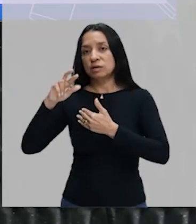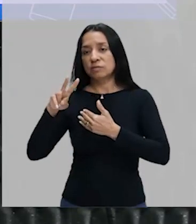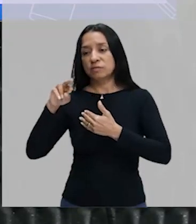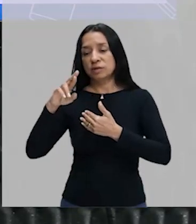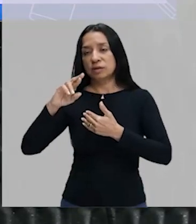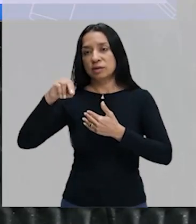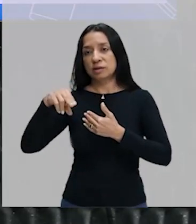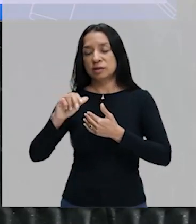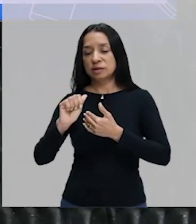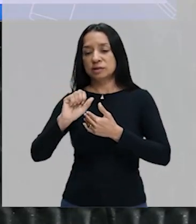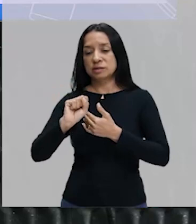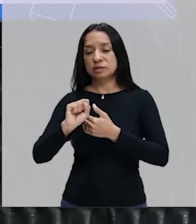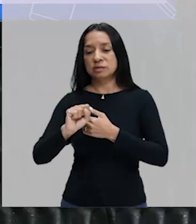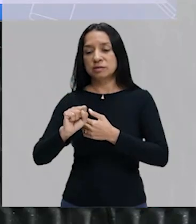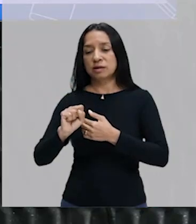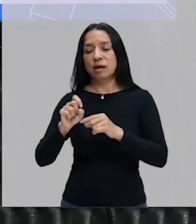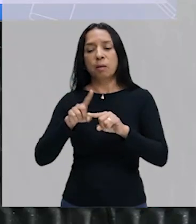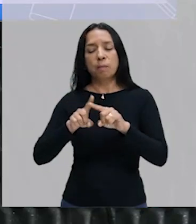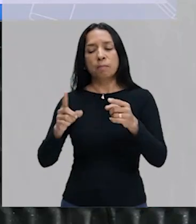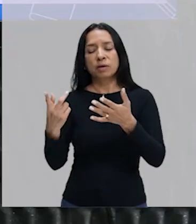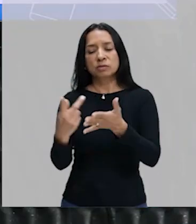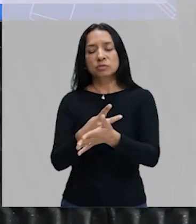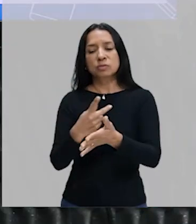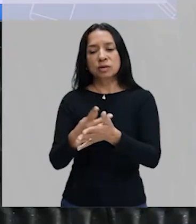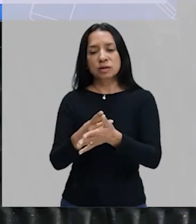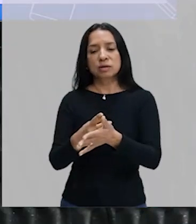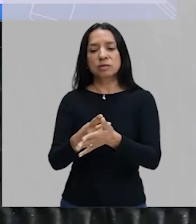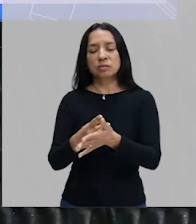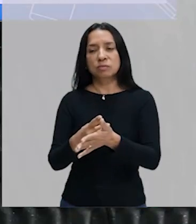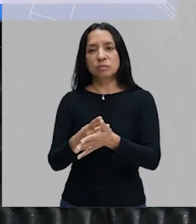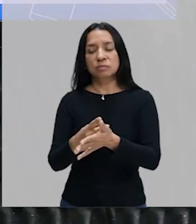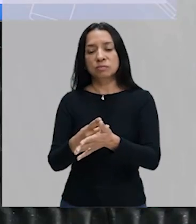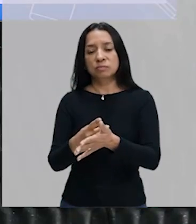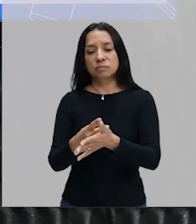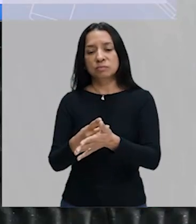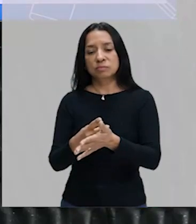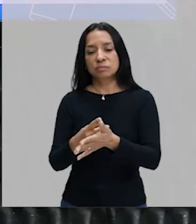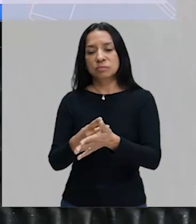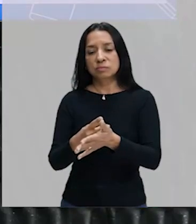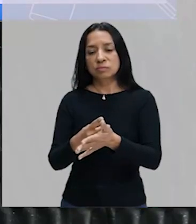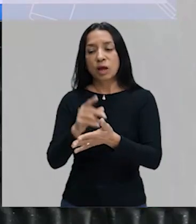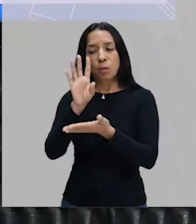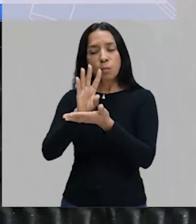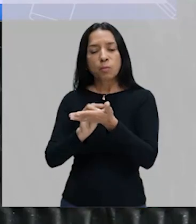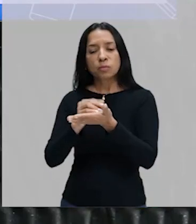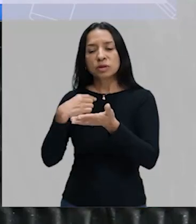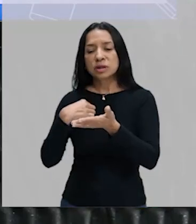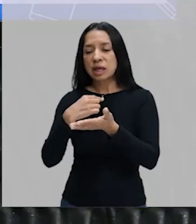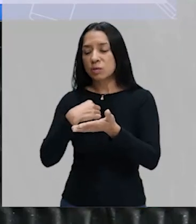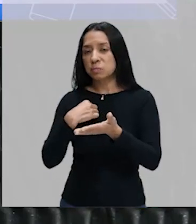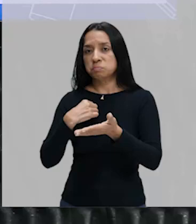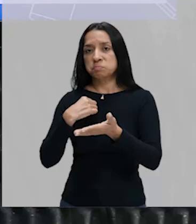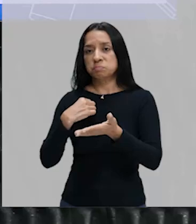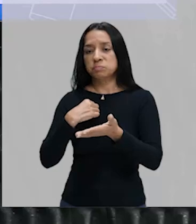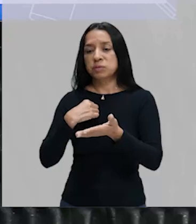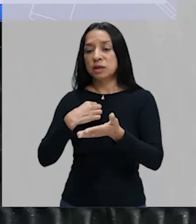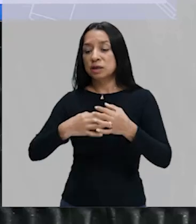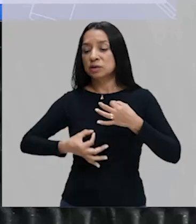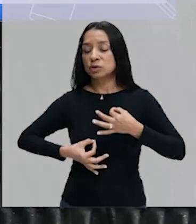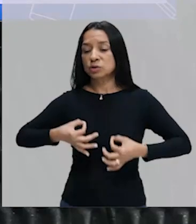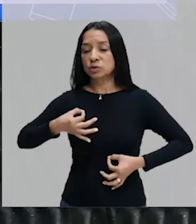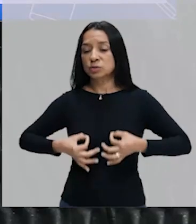o erro mesmo é esse modelito de pele de onça que não combina com o colar de dentes, que por sinal